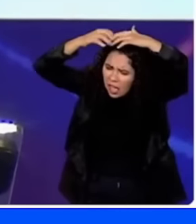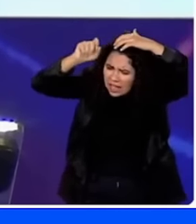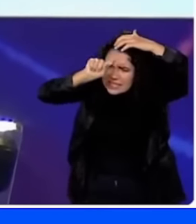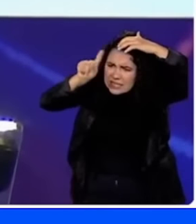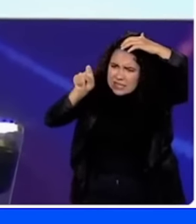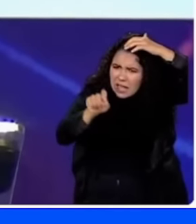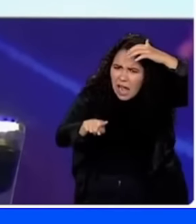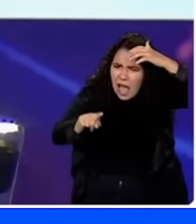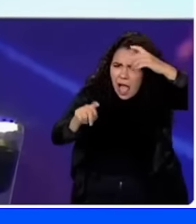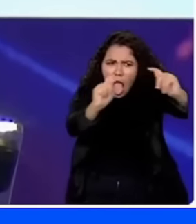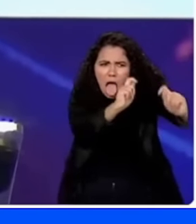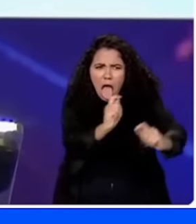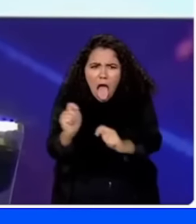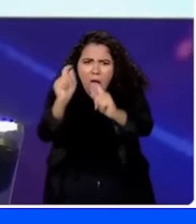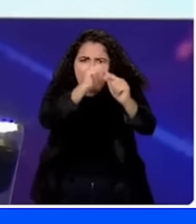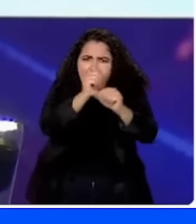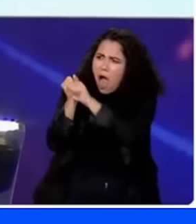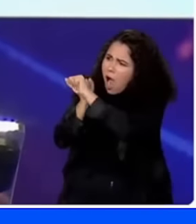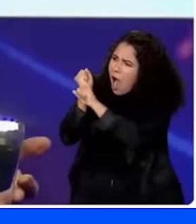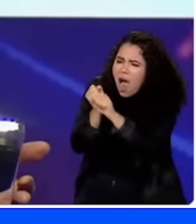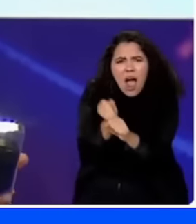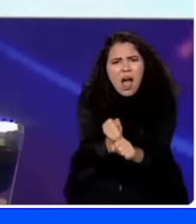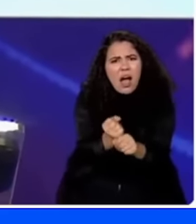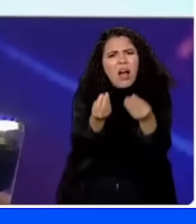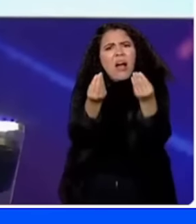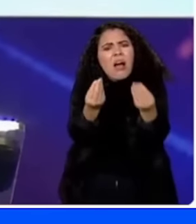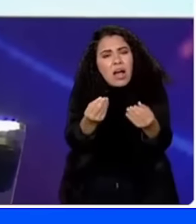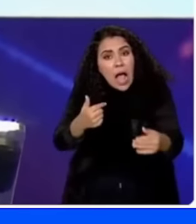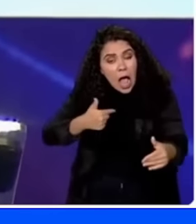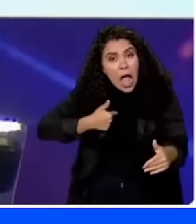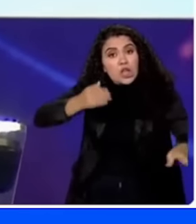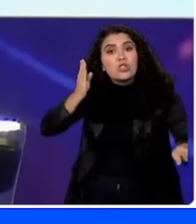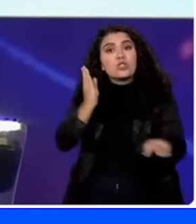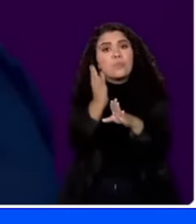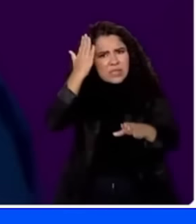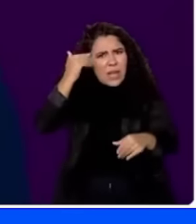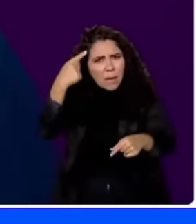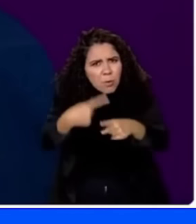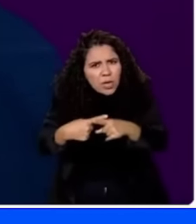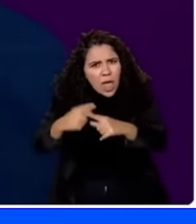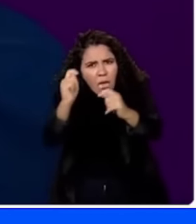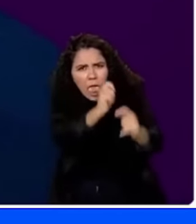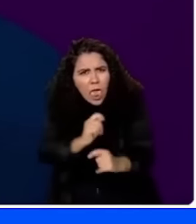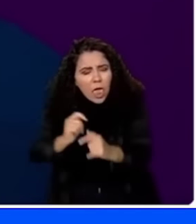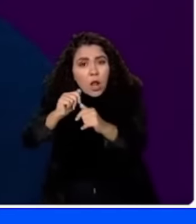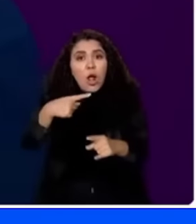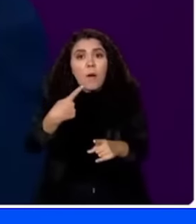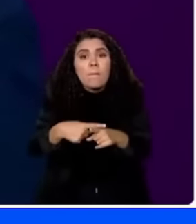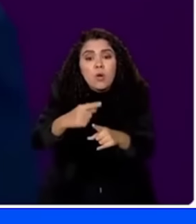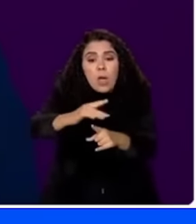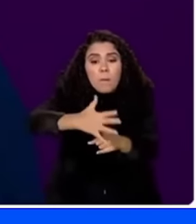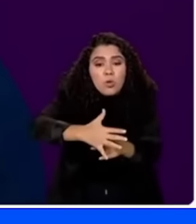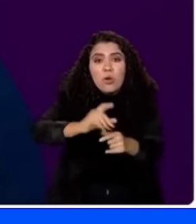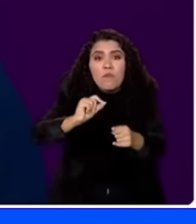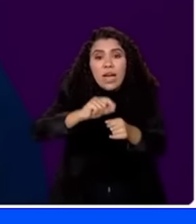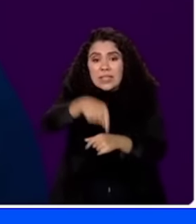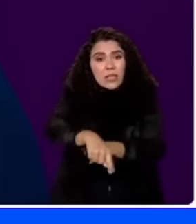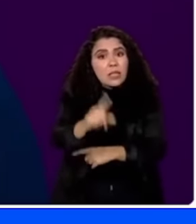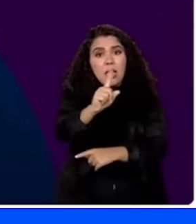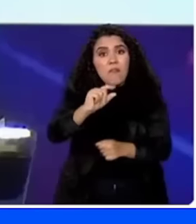tanto tempo assim? Aí eu descobri por que eu fui enganado. É porque o motor não é feito aqui, é feito